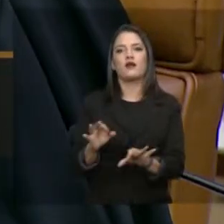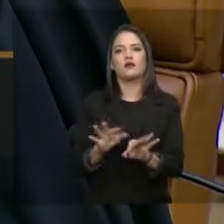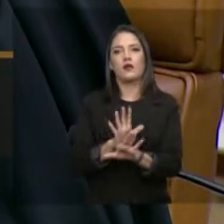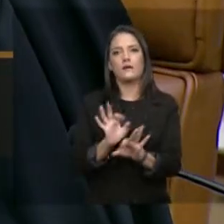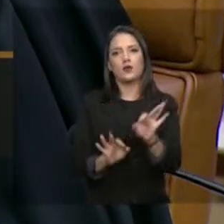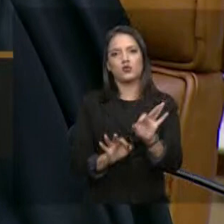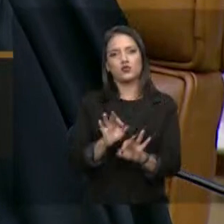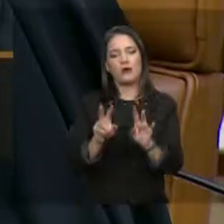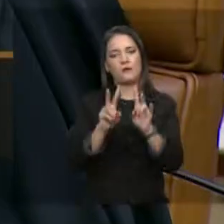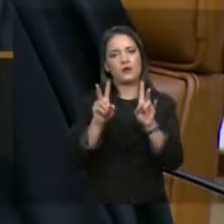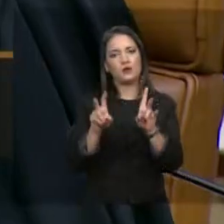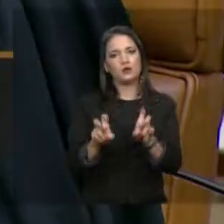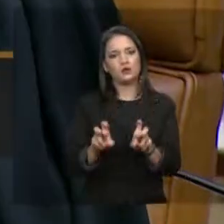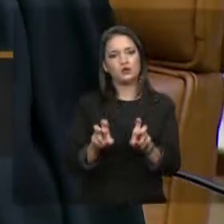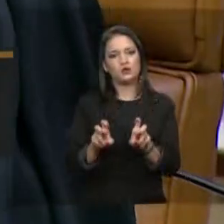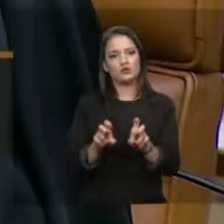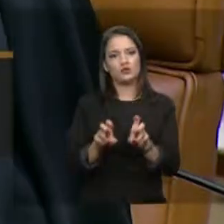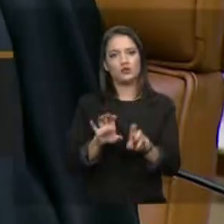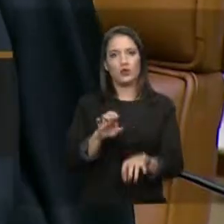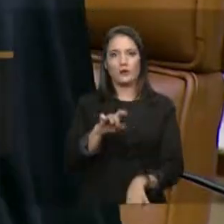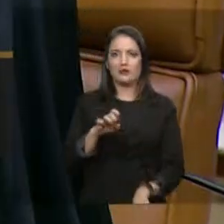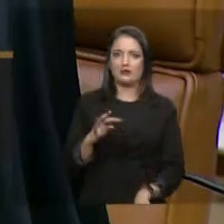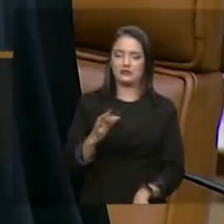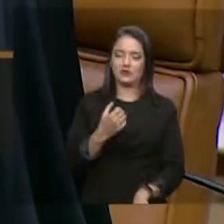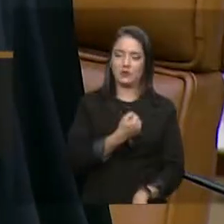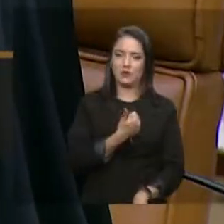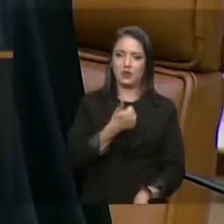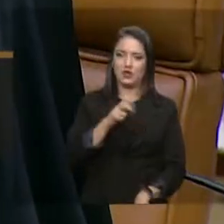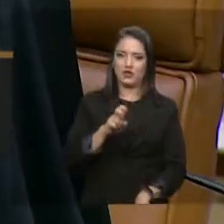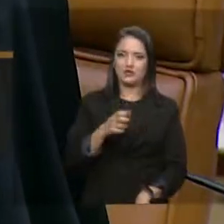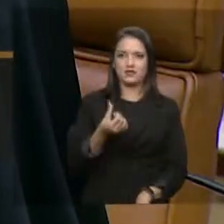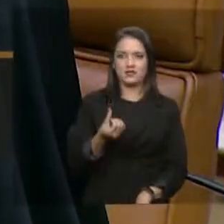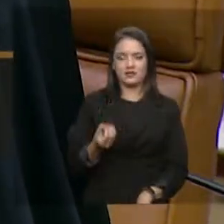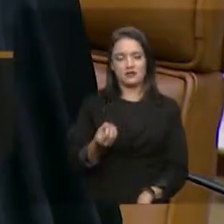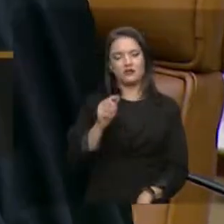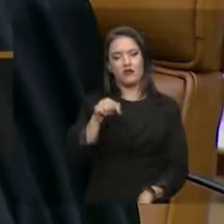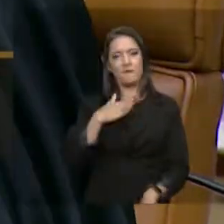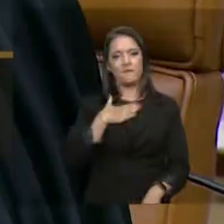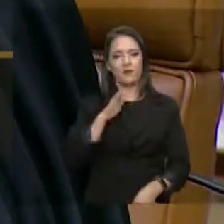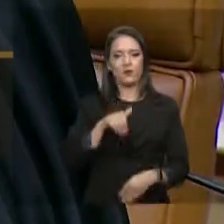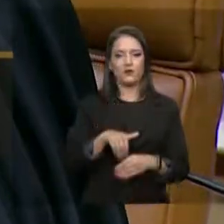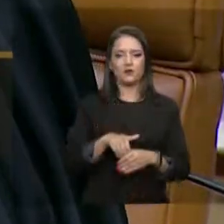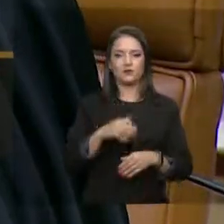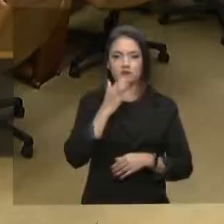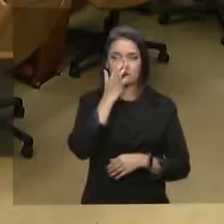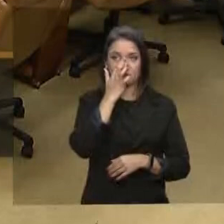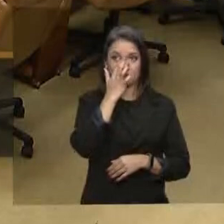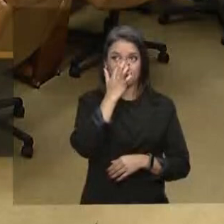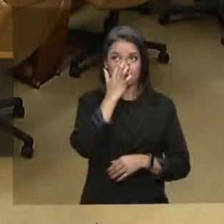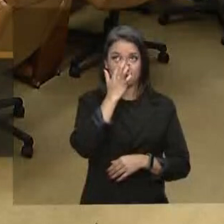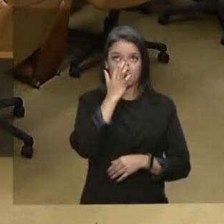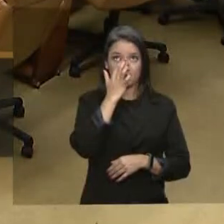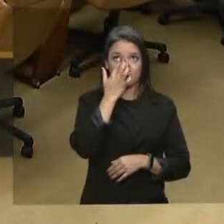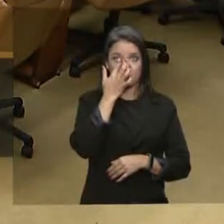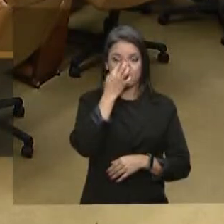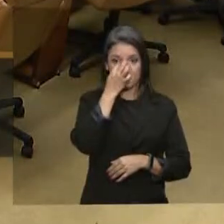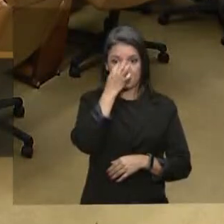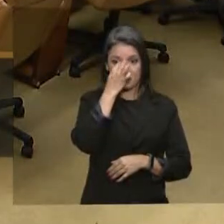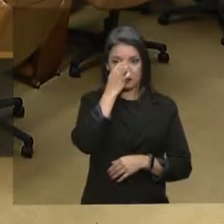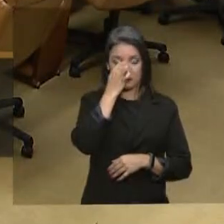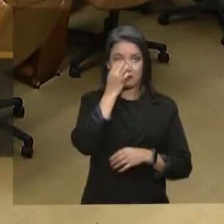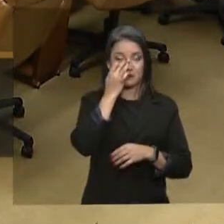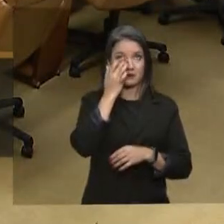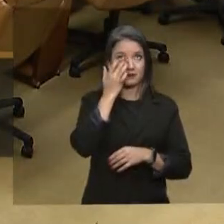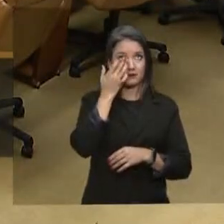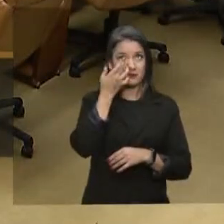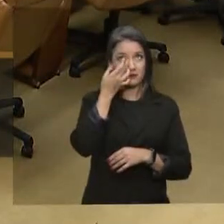da referida extradição 1560. Então, esse é o voto inicial, presidente, se Vossa Excelência concordar em votar essa questão.